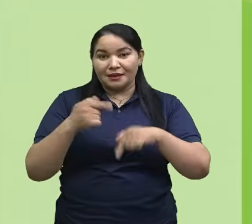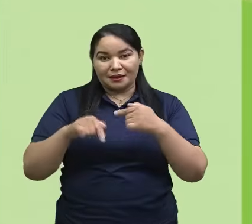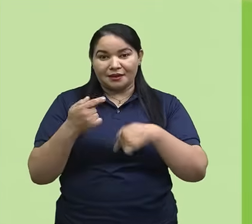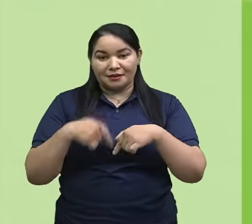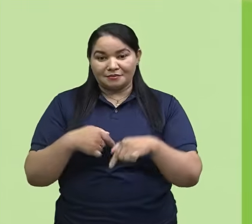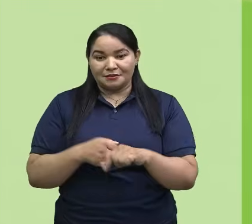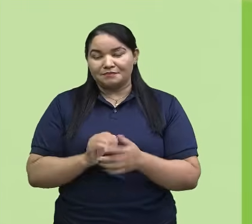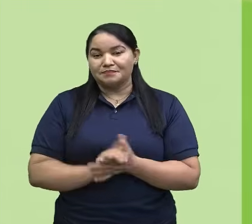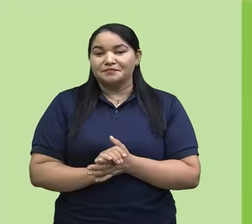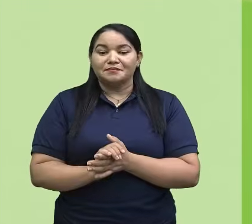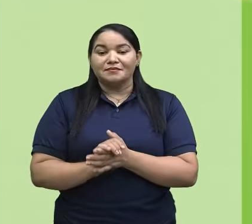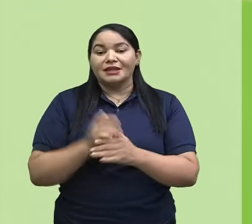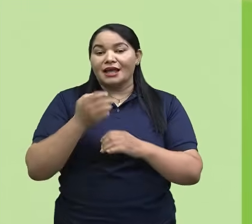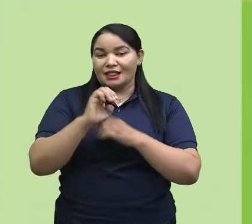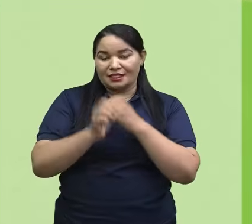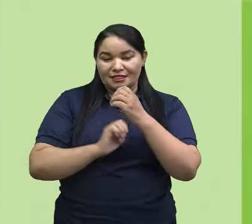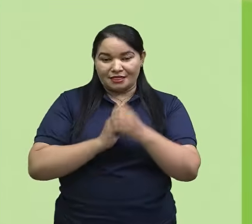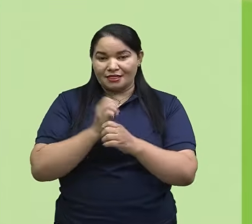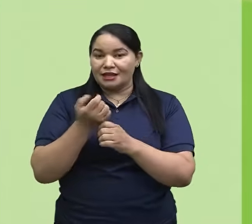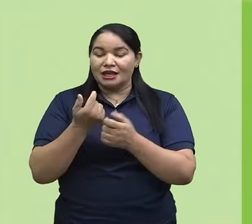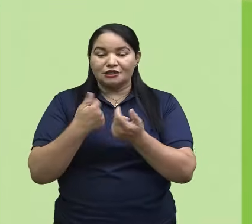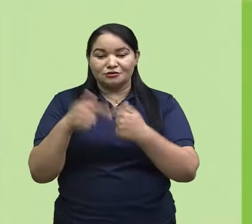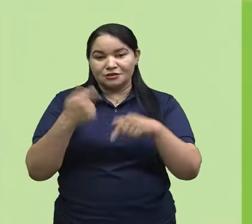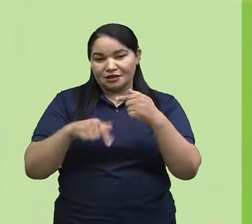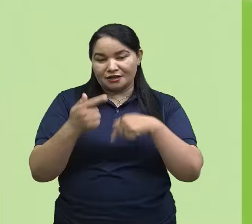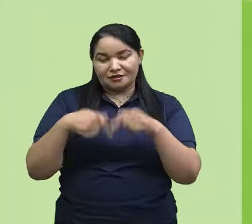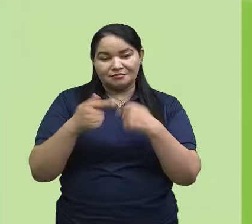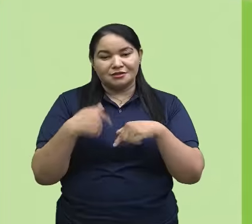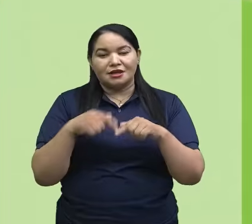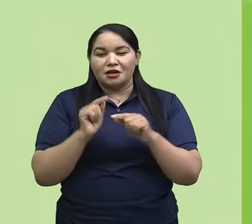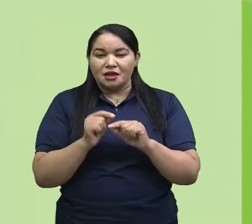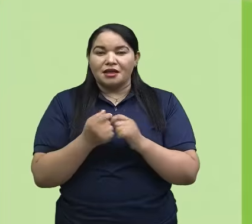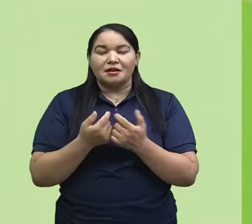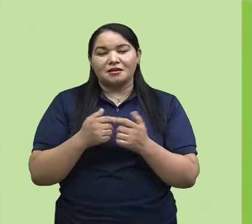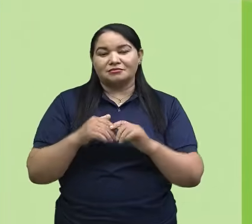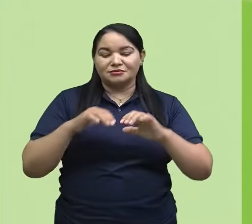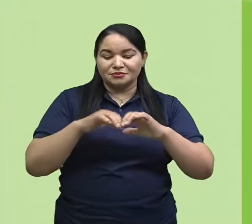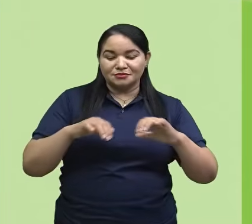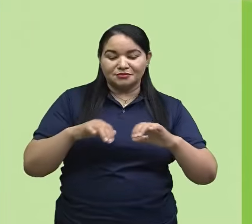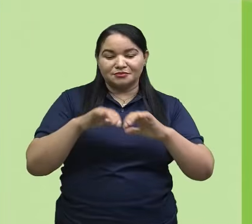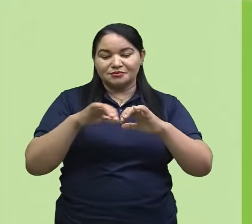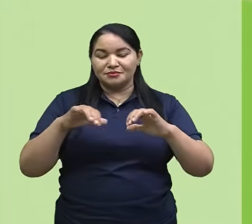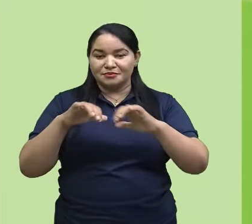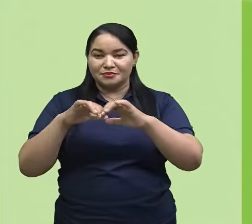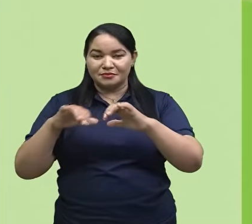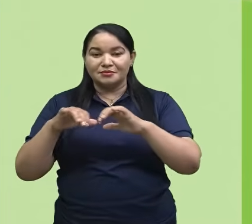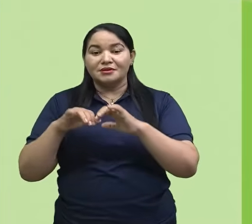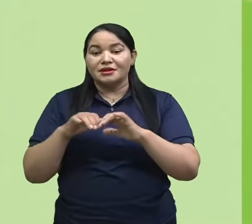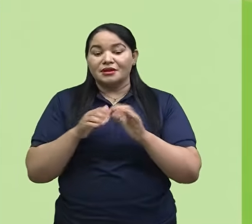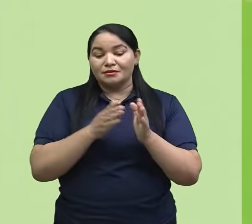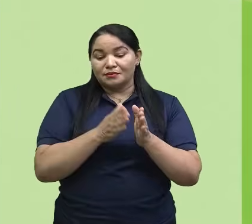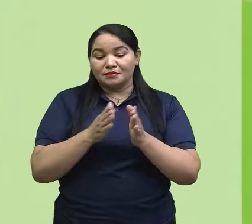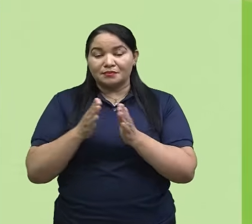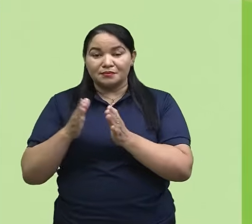a eletroquímica, tá? Então, a química a gente acaba dividindo em várias áreas, né, várias